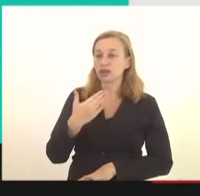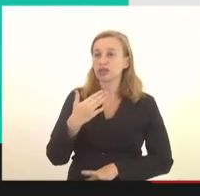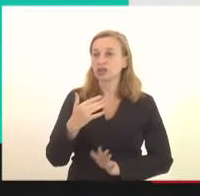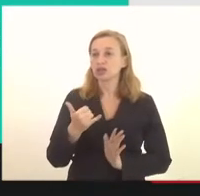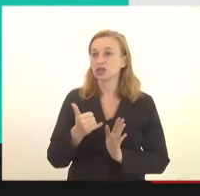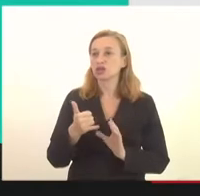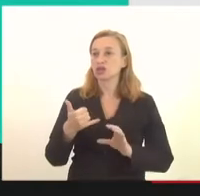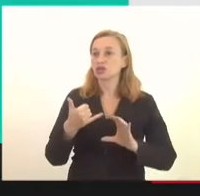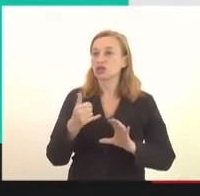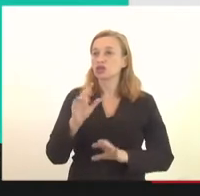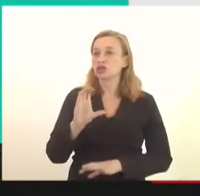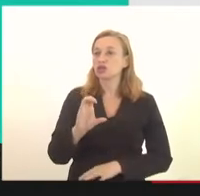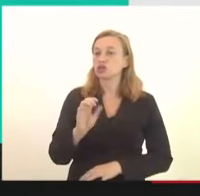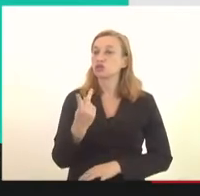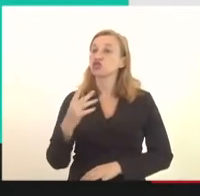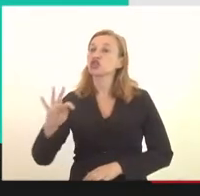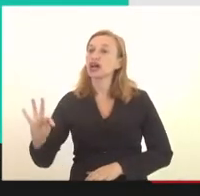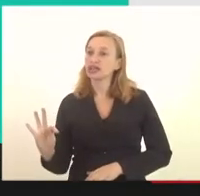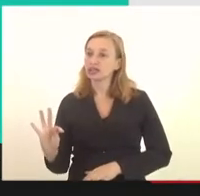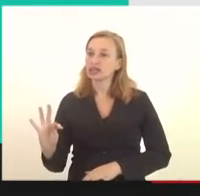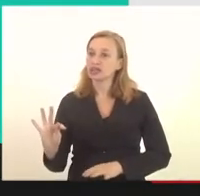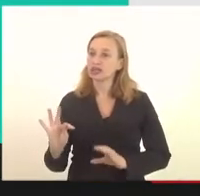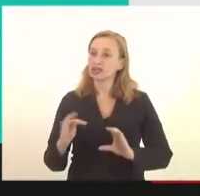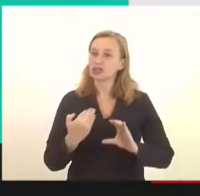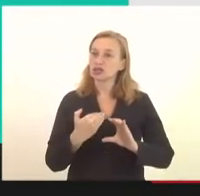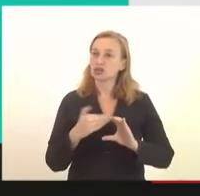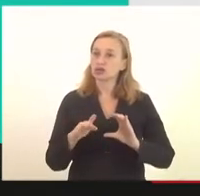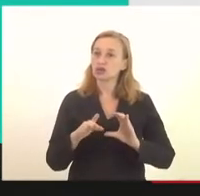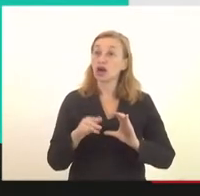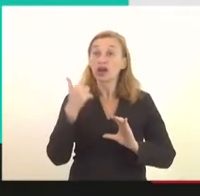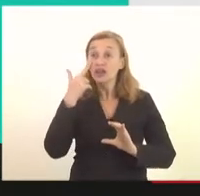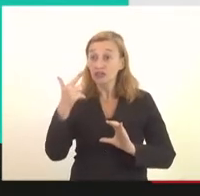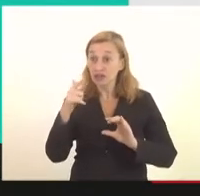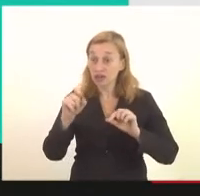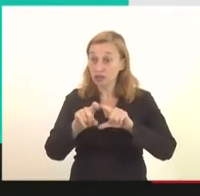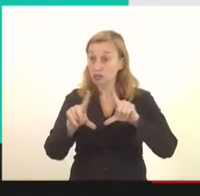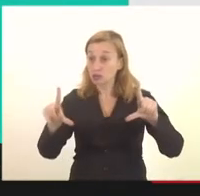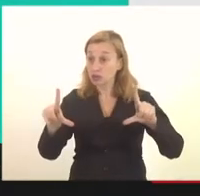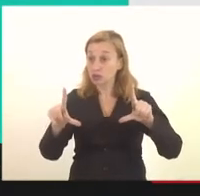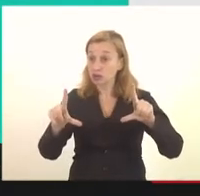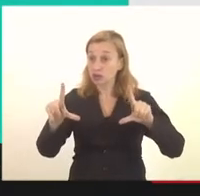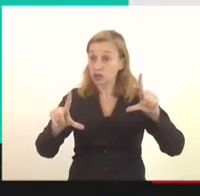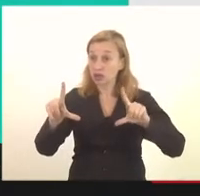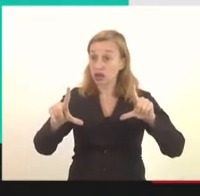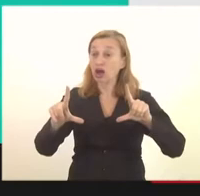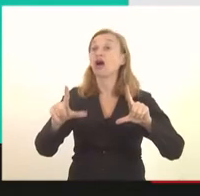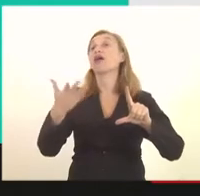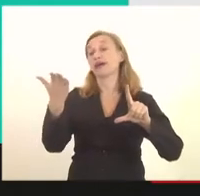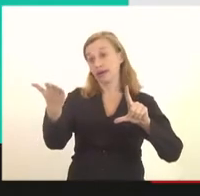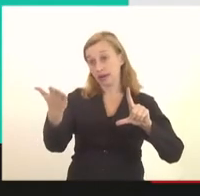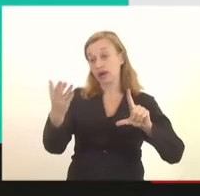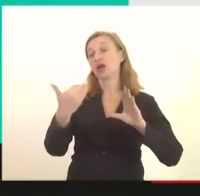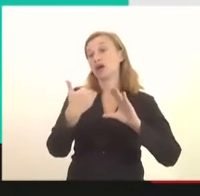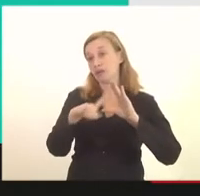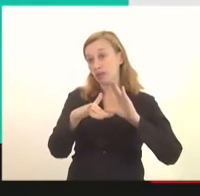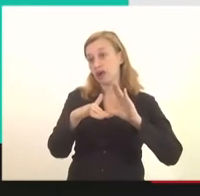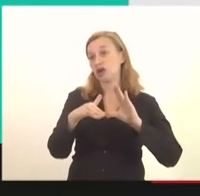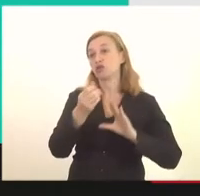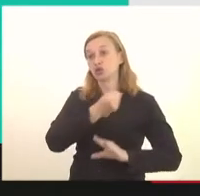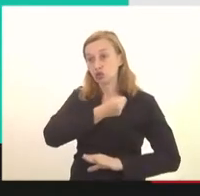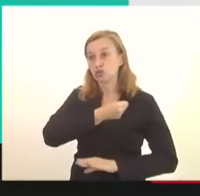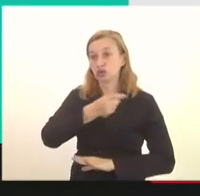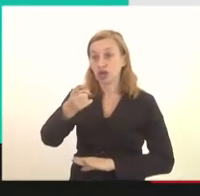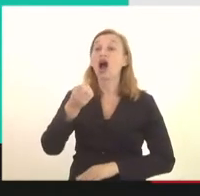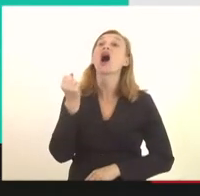por gentileza. Então, você continua vendo minha tela ou não? Sim. Ah, está aqui. Então, beleza,